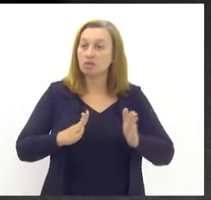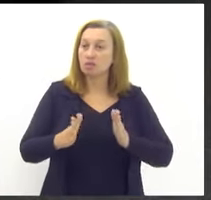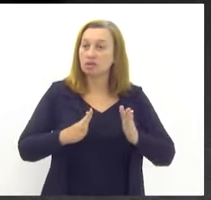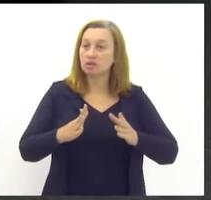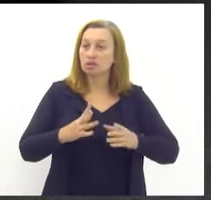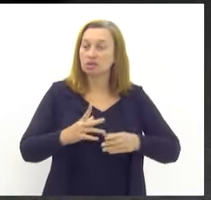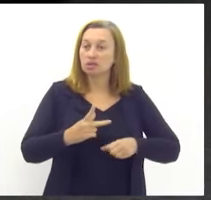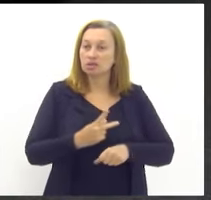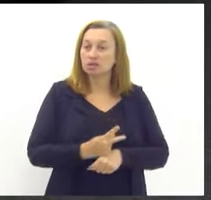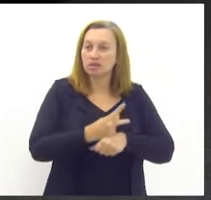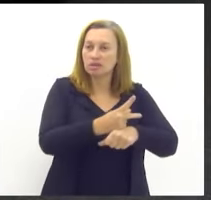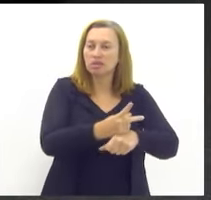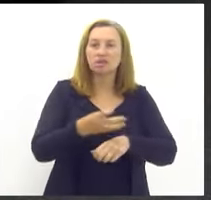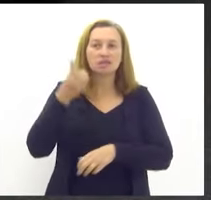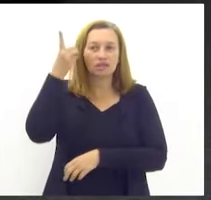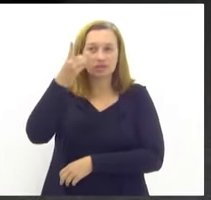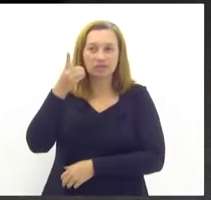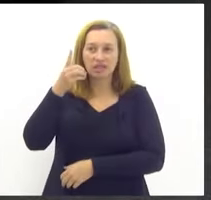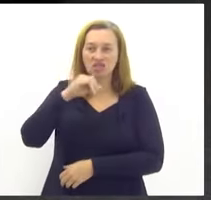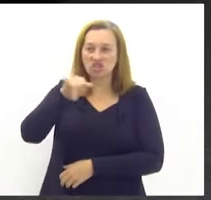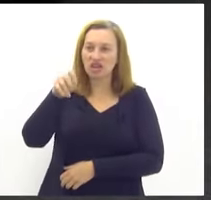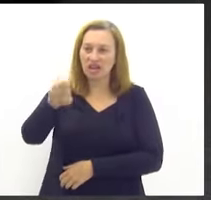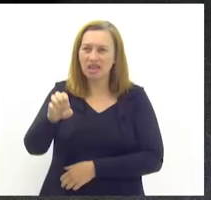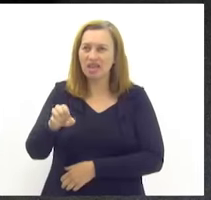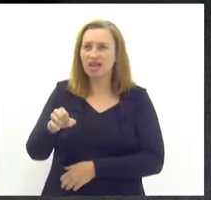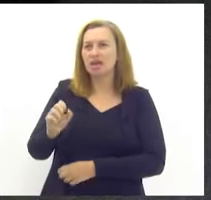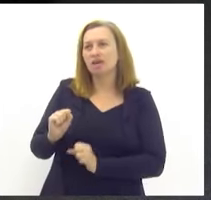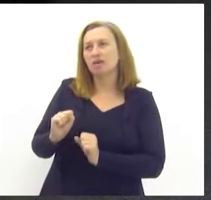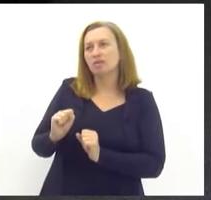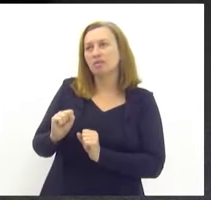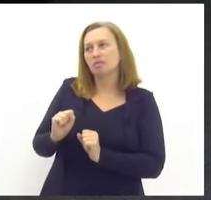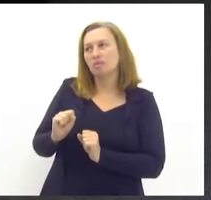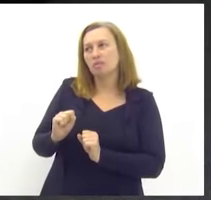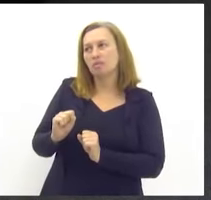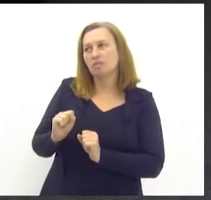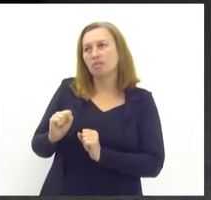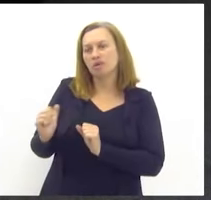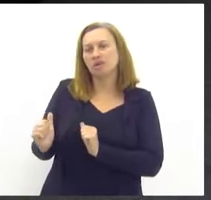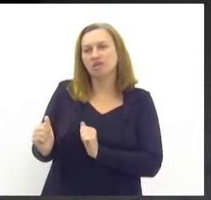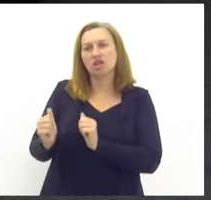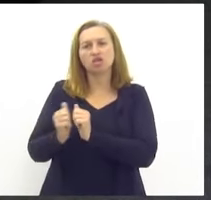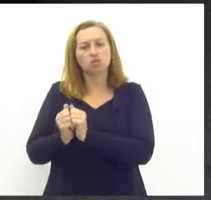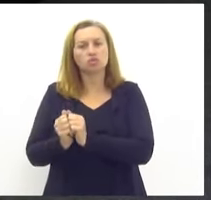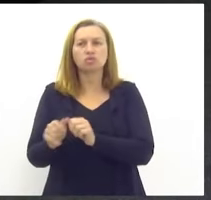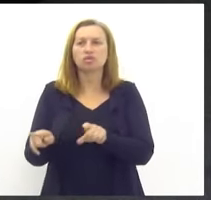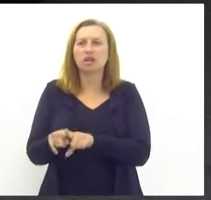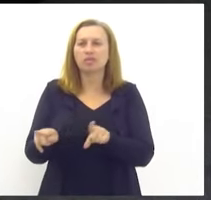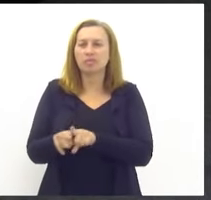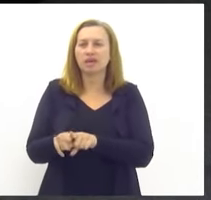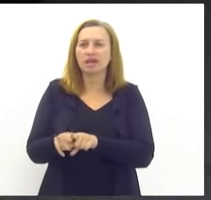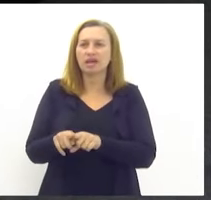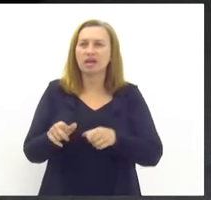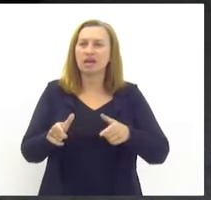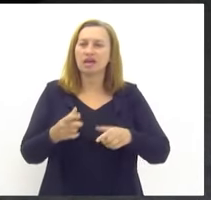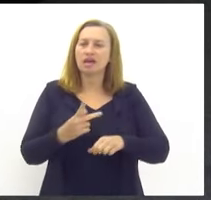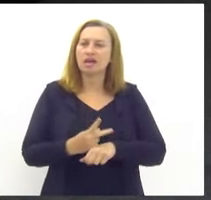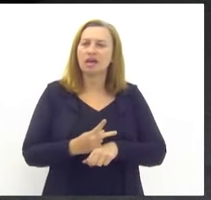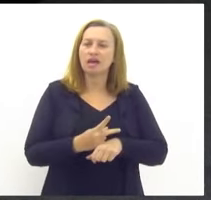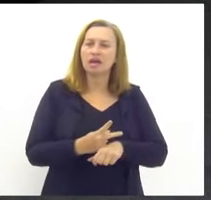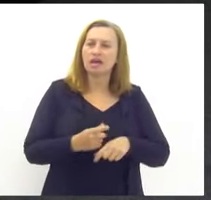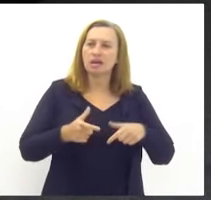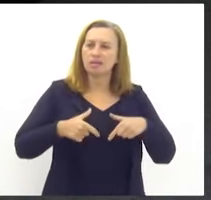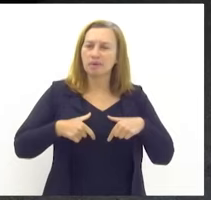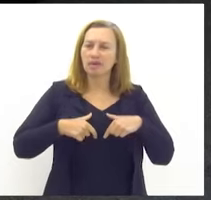Jari para eu tenho um pedacinho um pequeno latifundio Zinho dessa sessão propor que a medalha 260